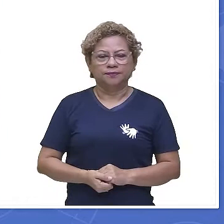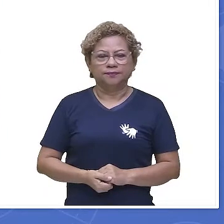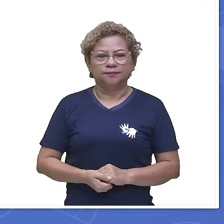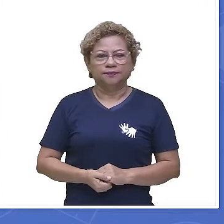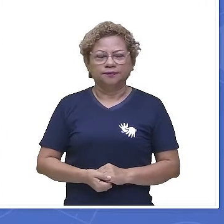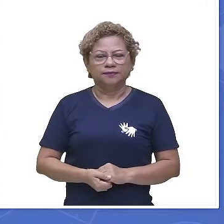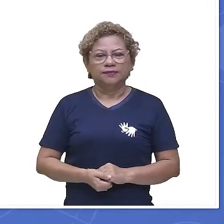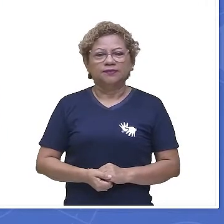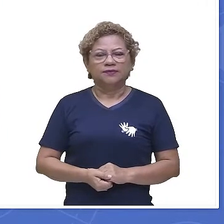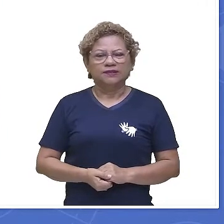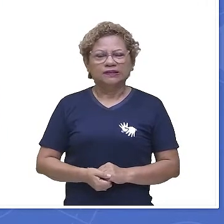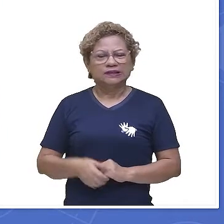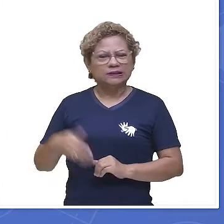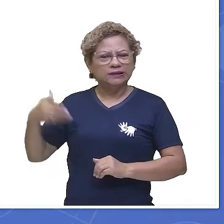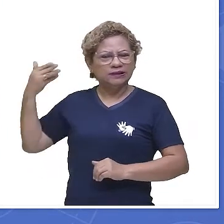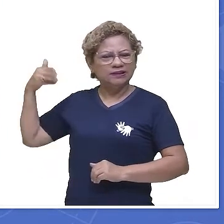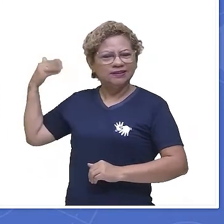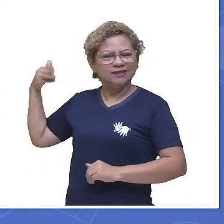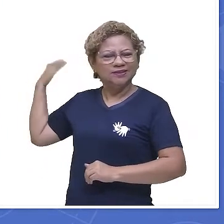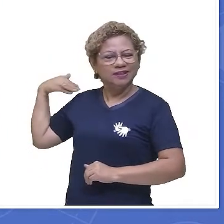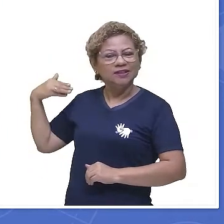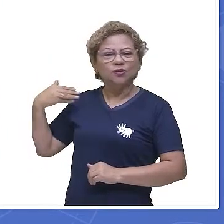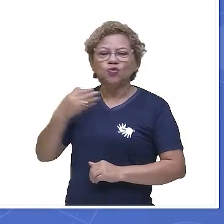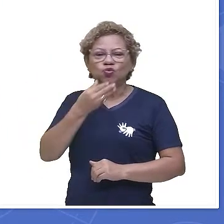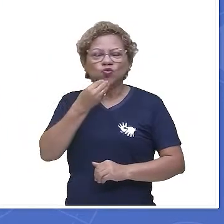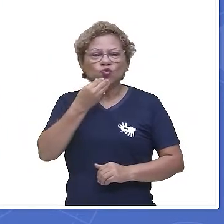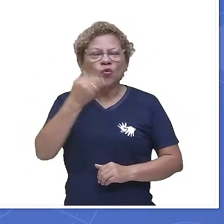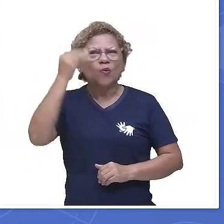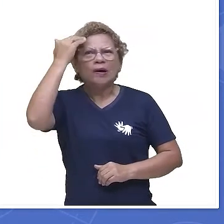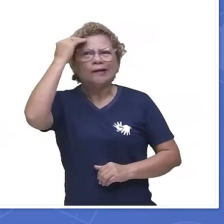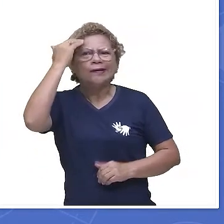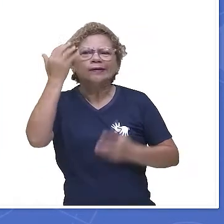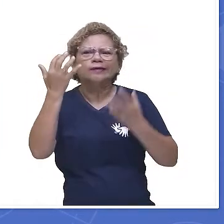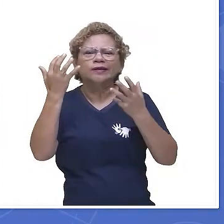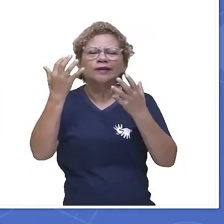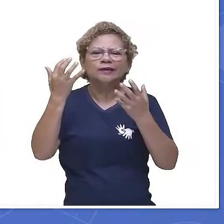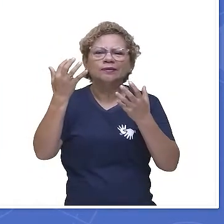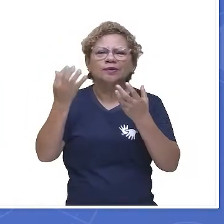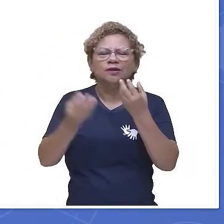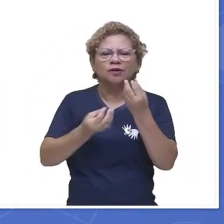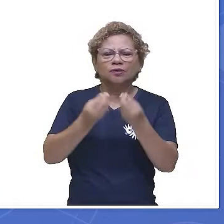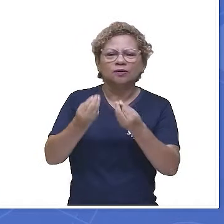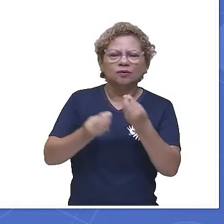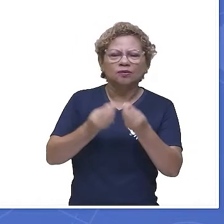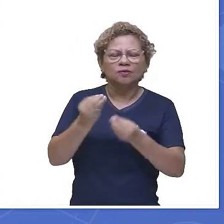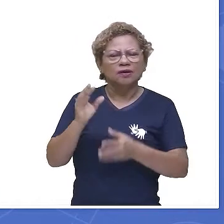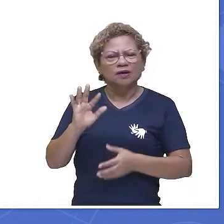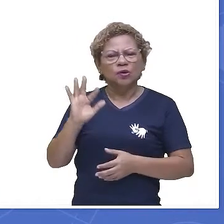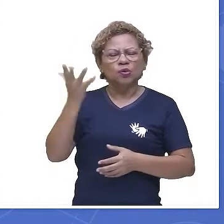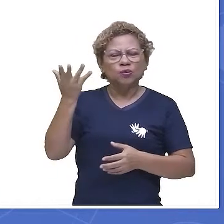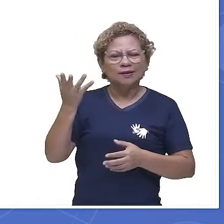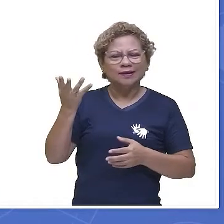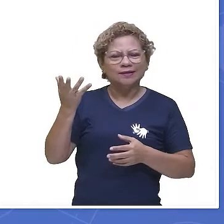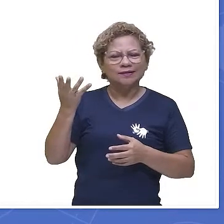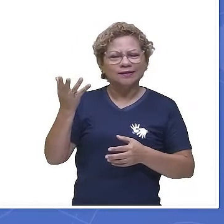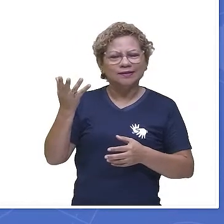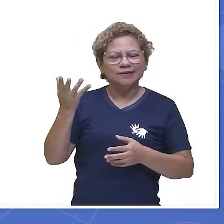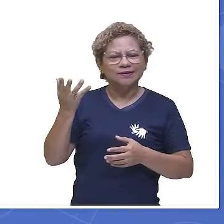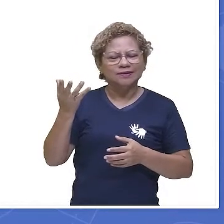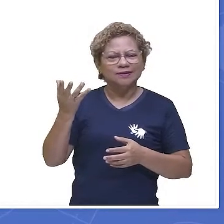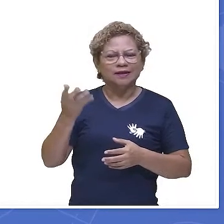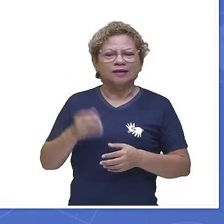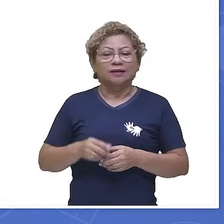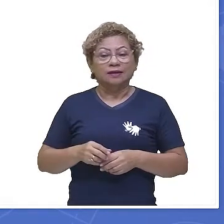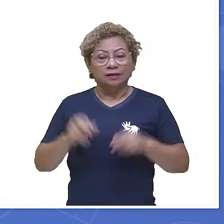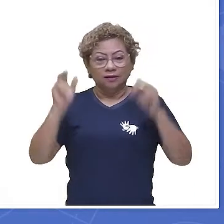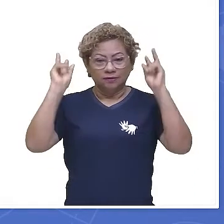Desde os primórdios da humanidade, o homem tenta compreender a natureza, o seu destino e a utilidade de tudo que nela existe. Os